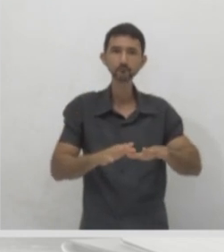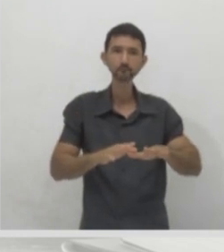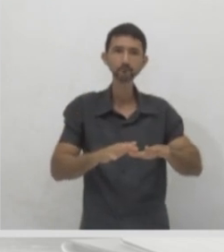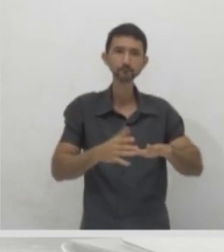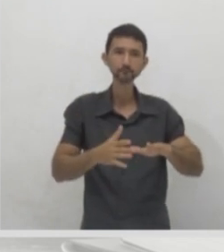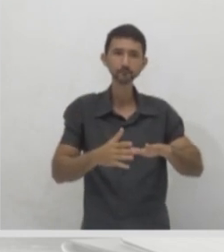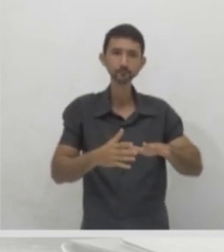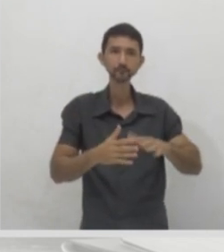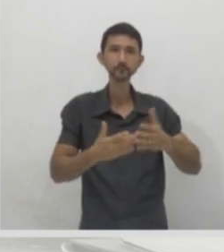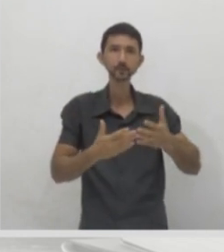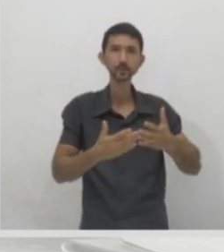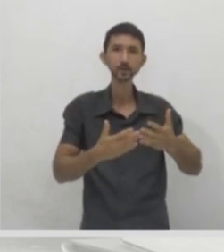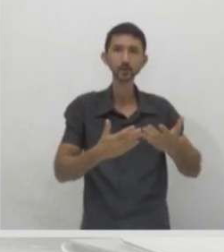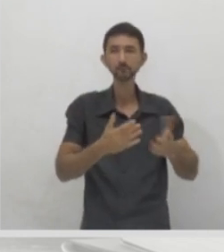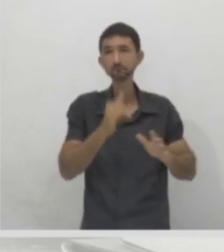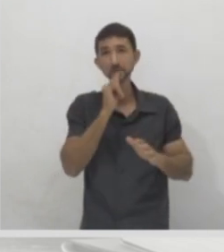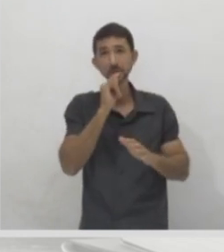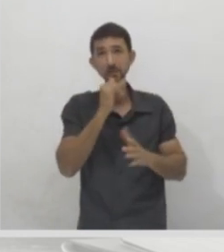idade,